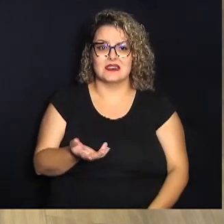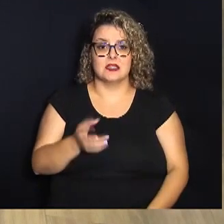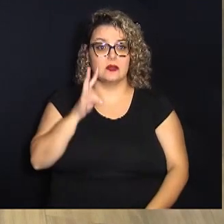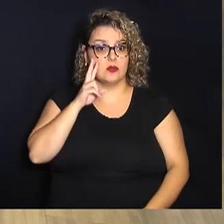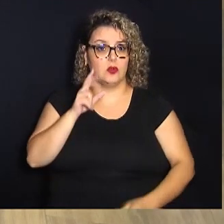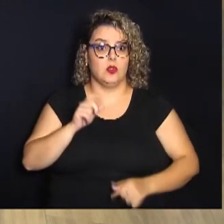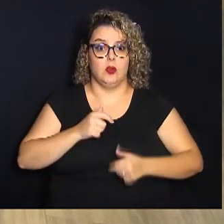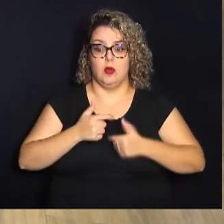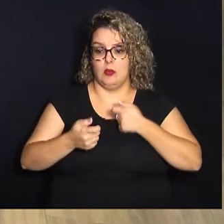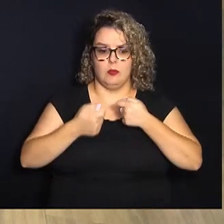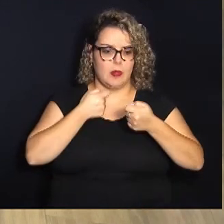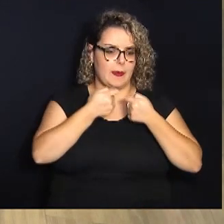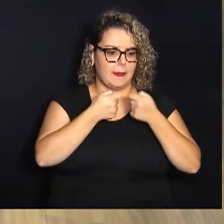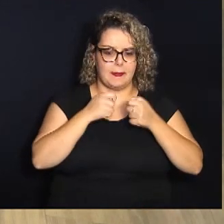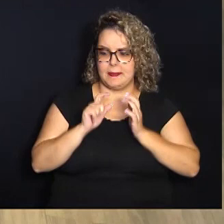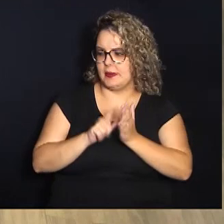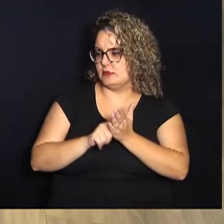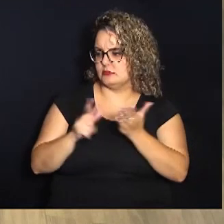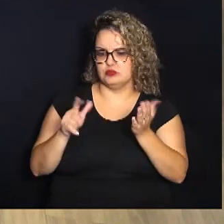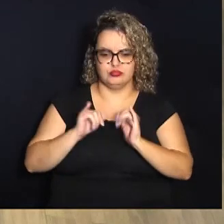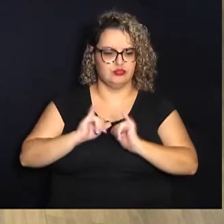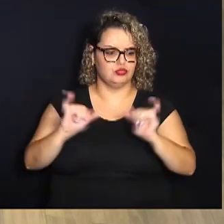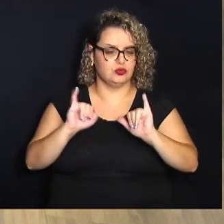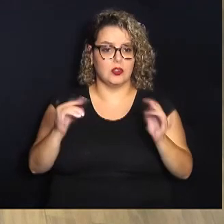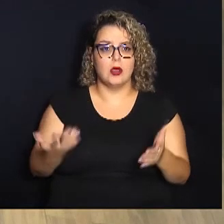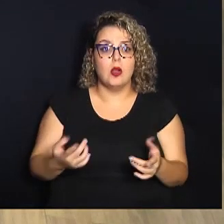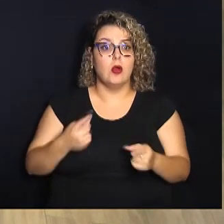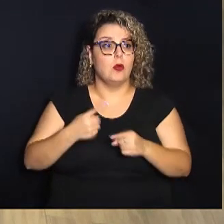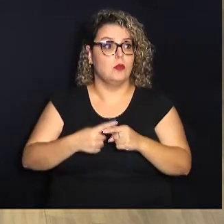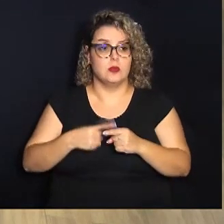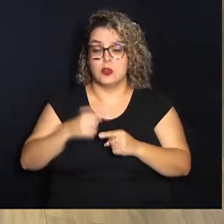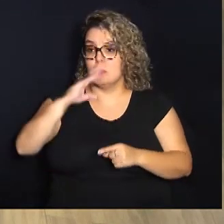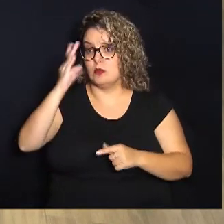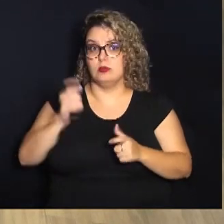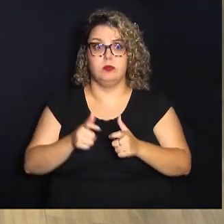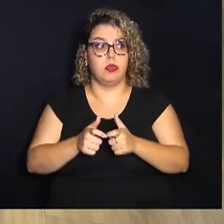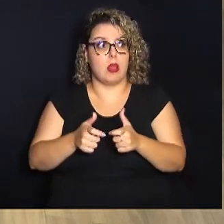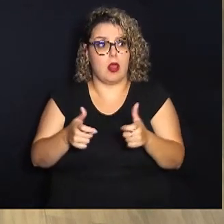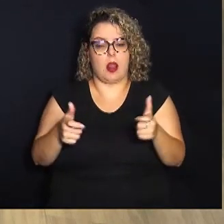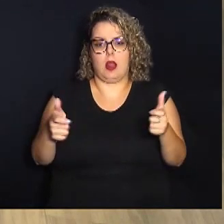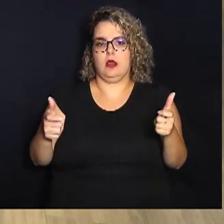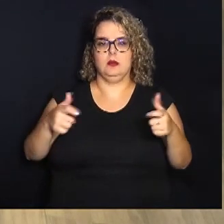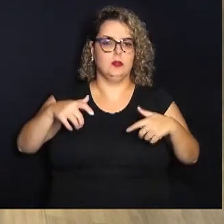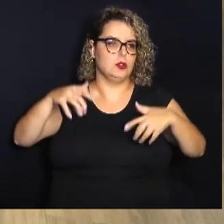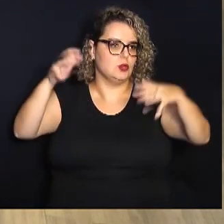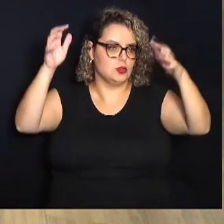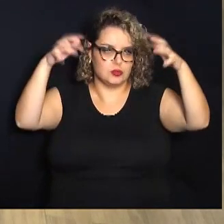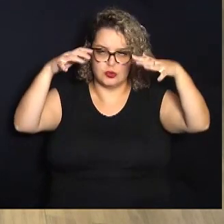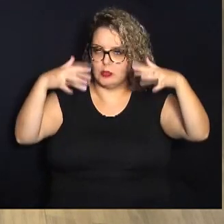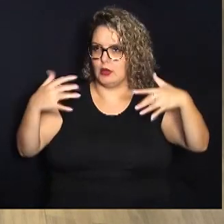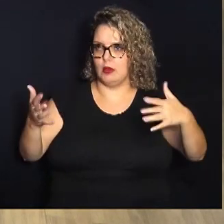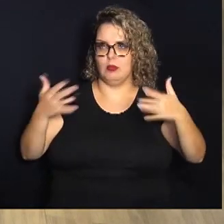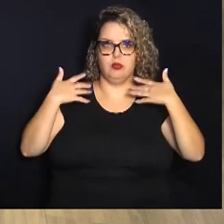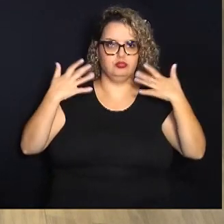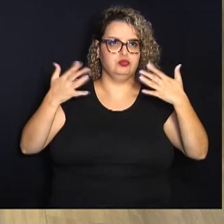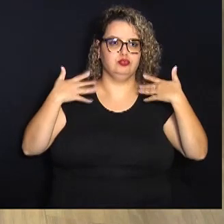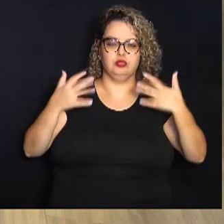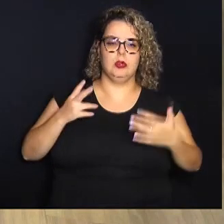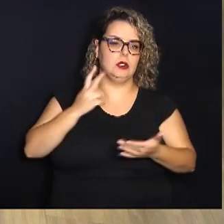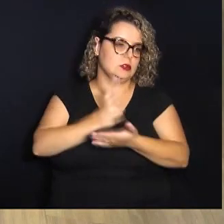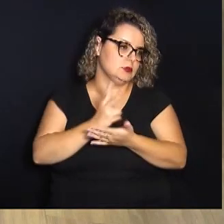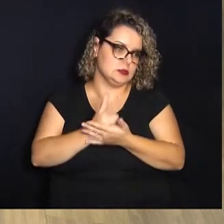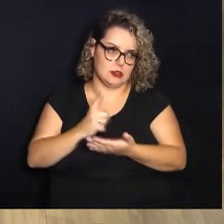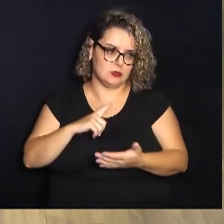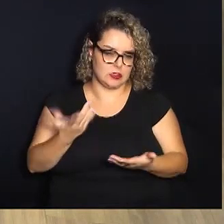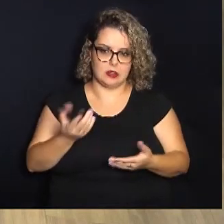né, do porquê que o Brasil está com tantos casos assim, já que chuva e calor sempre teve nos